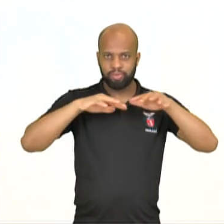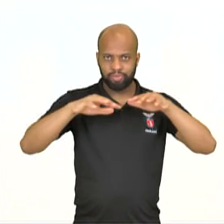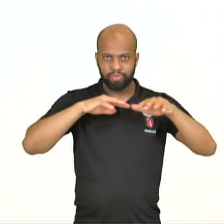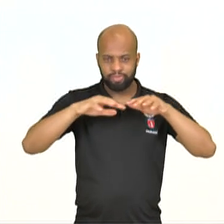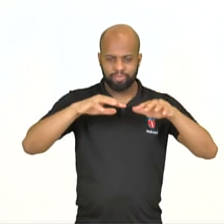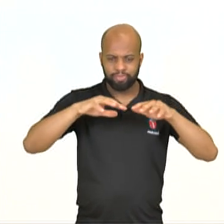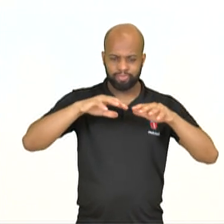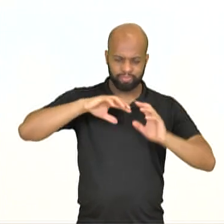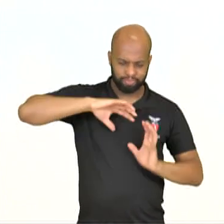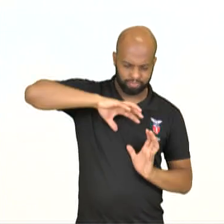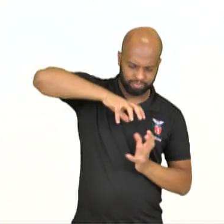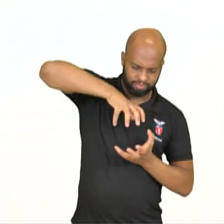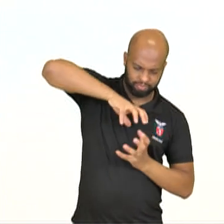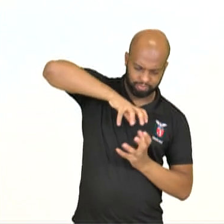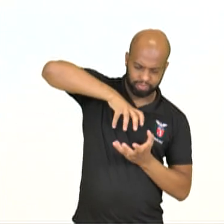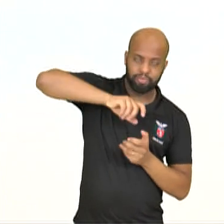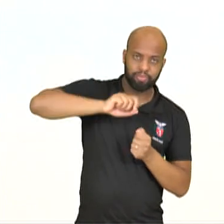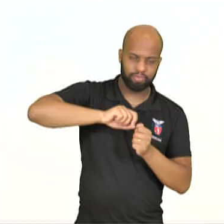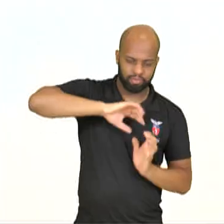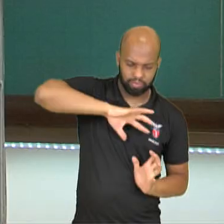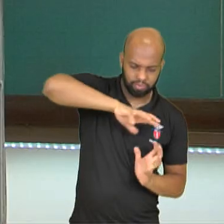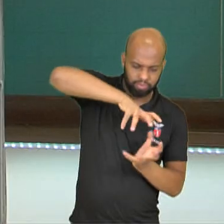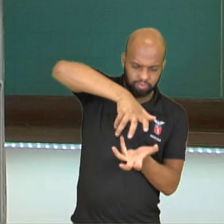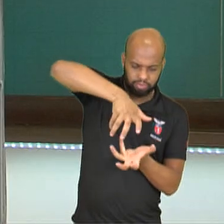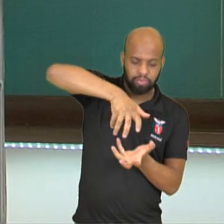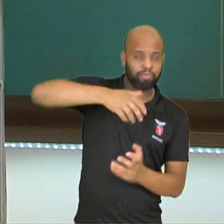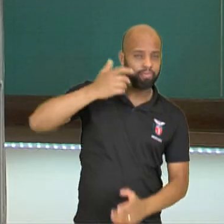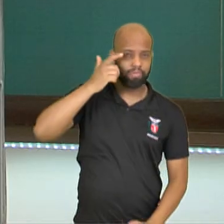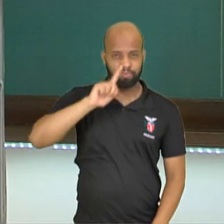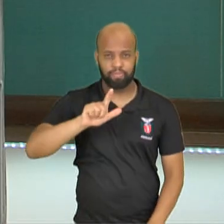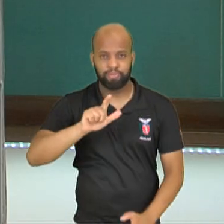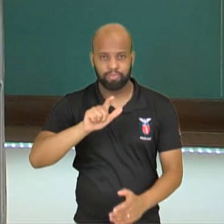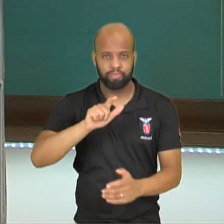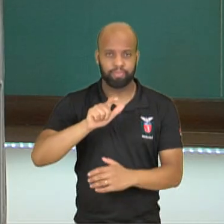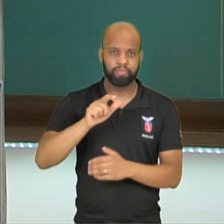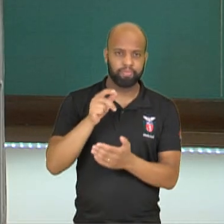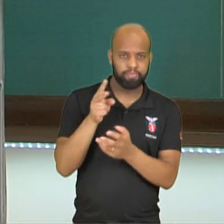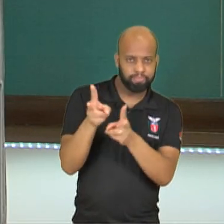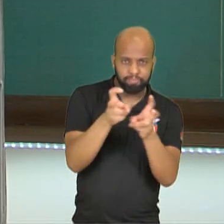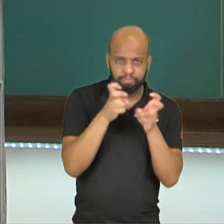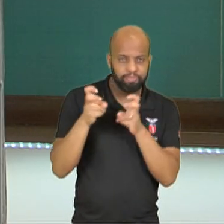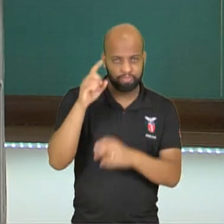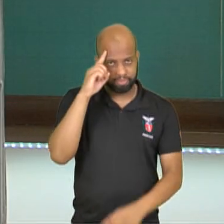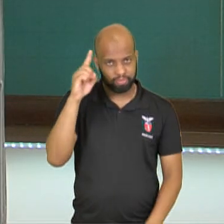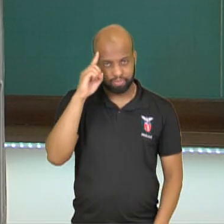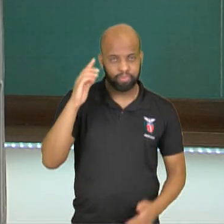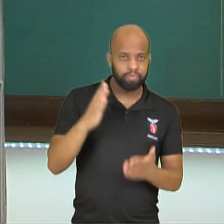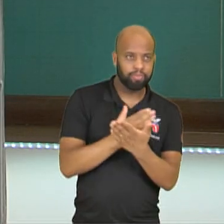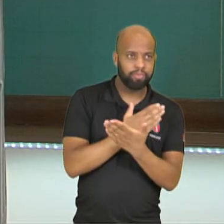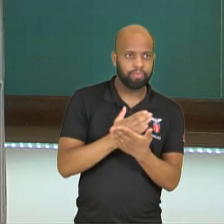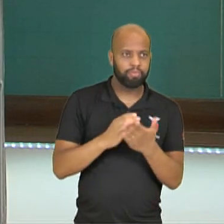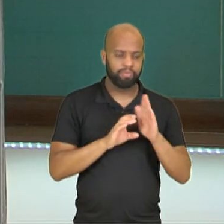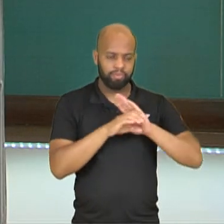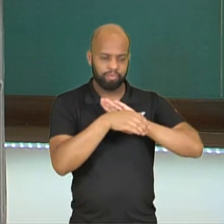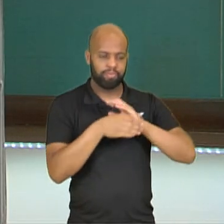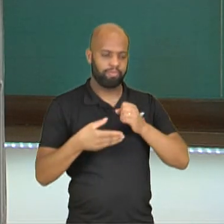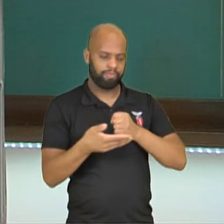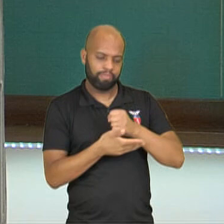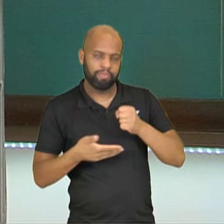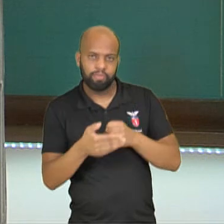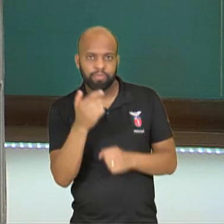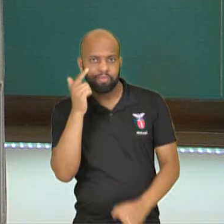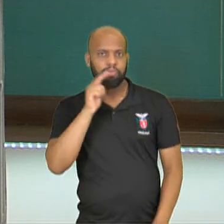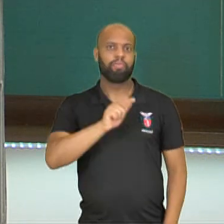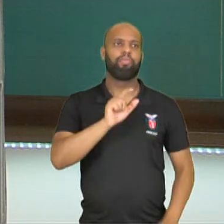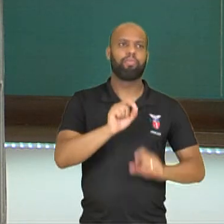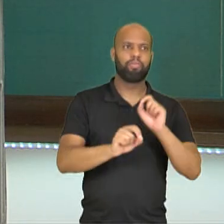planeta realiza? Consegue perceber esses movimentos no cotidiano? Então são alguns conceitos básicos para que a gente consiga